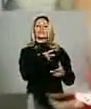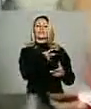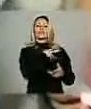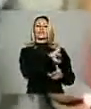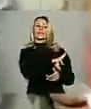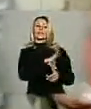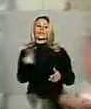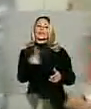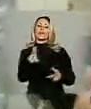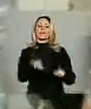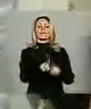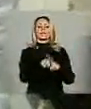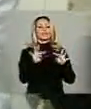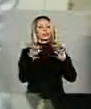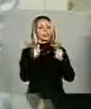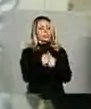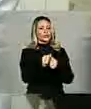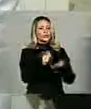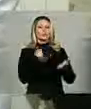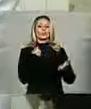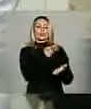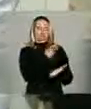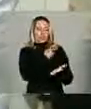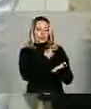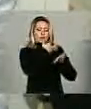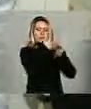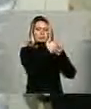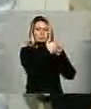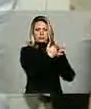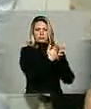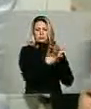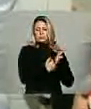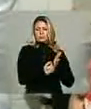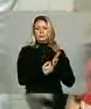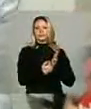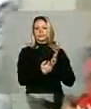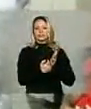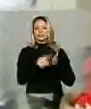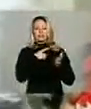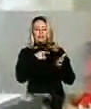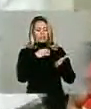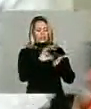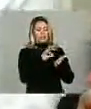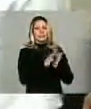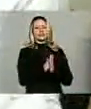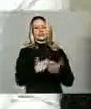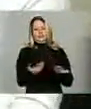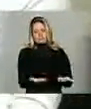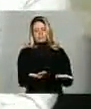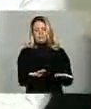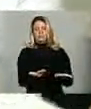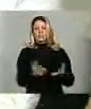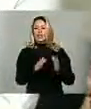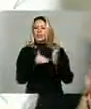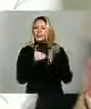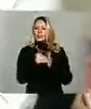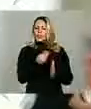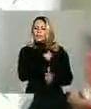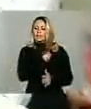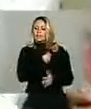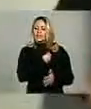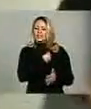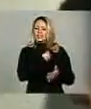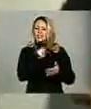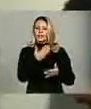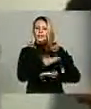e vamos colocar o nosso número de sequência, que está nesse livro aqui. Então, toda a vida do neném vai estar